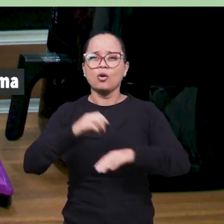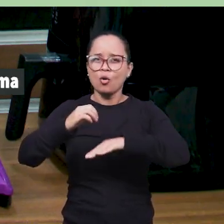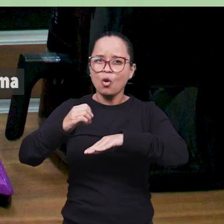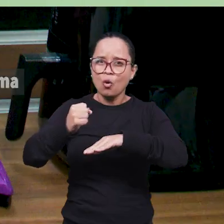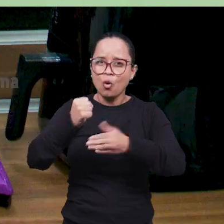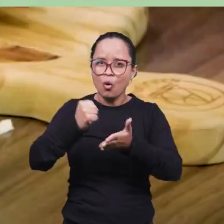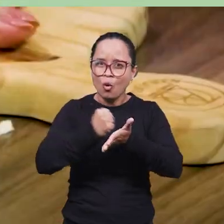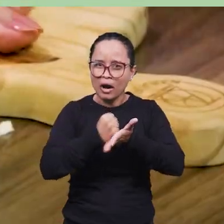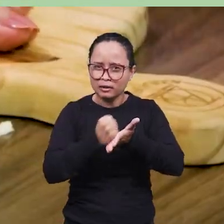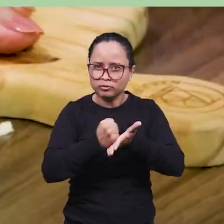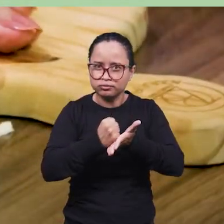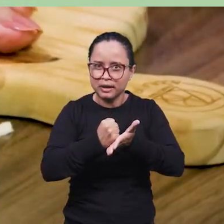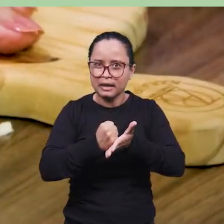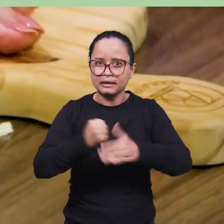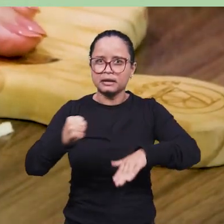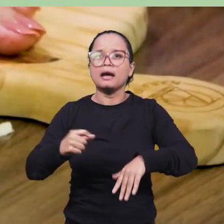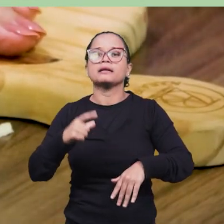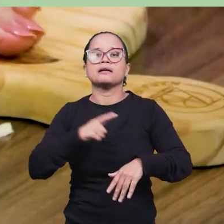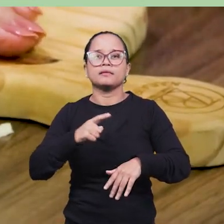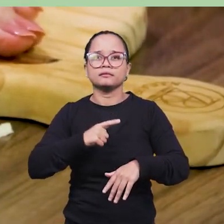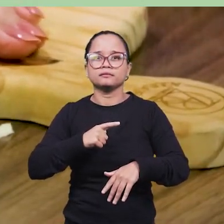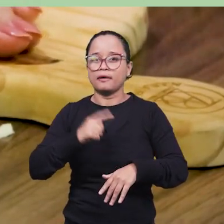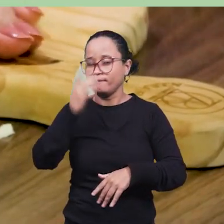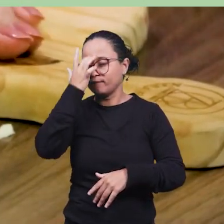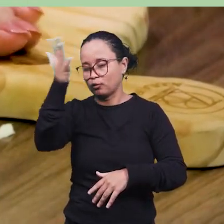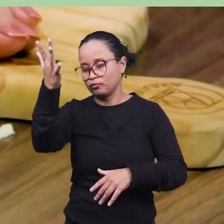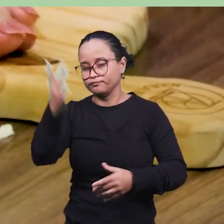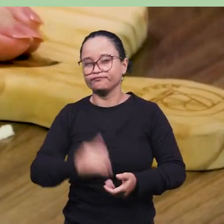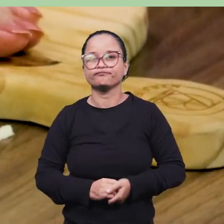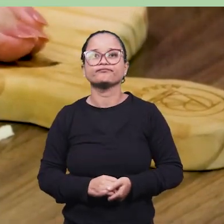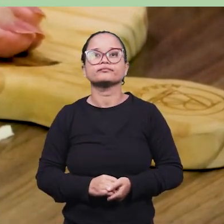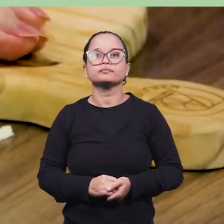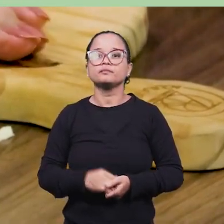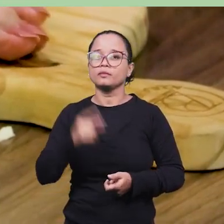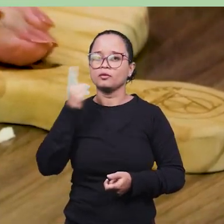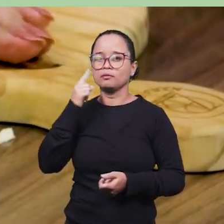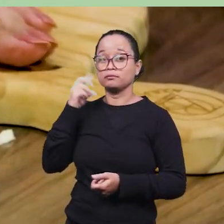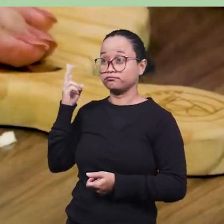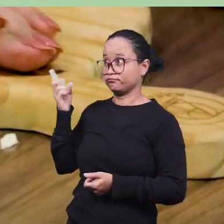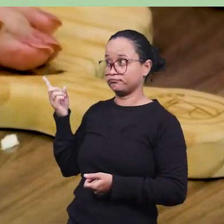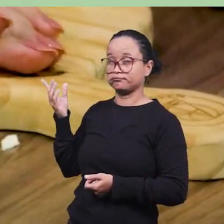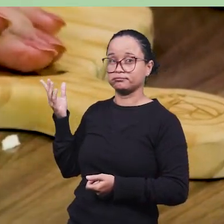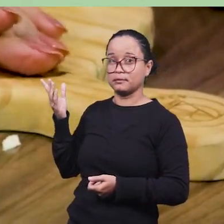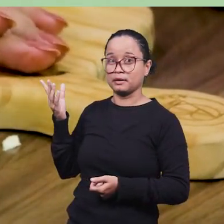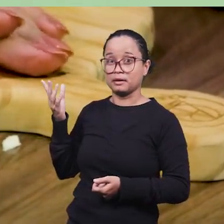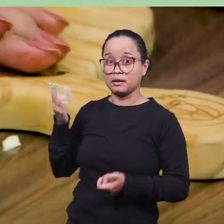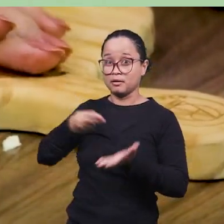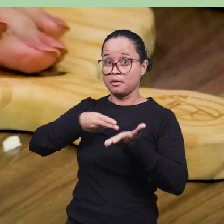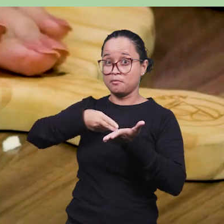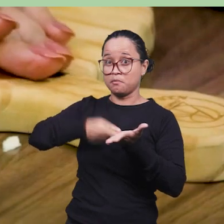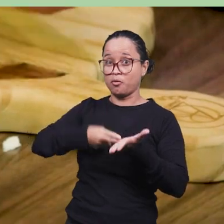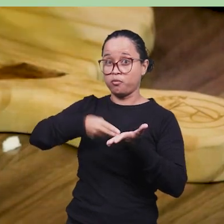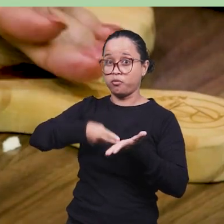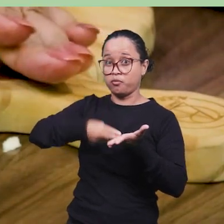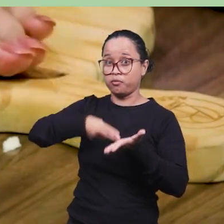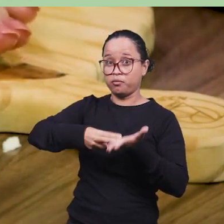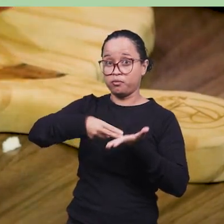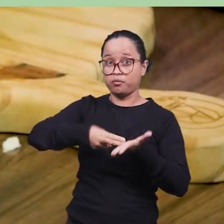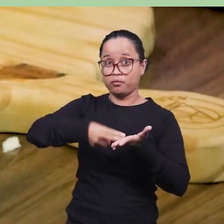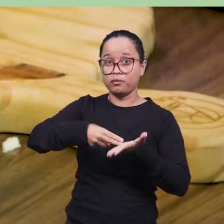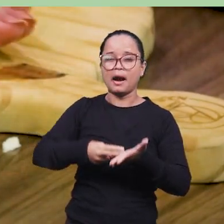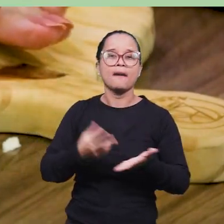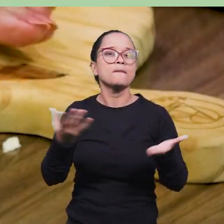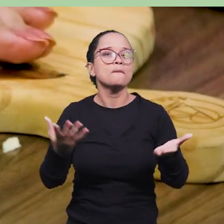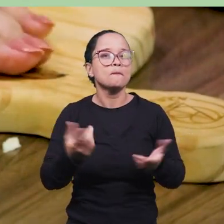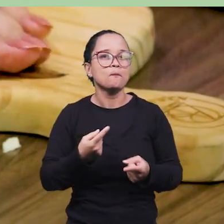eu mostrei, só passar lá também que, ó, resolve, tá? Eu gosto de picar no ratatouille porque ele